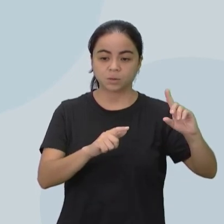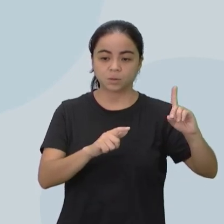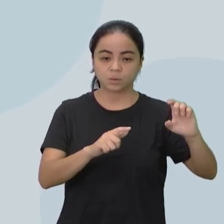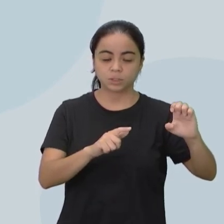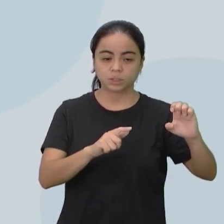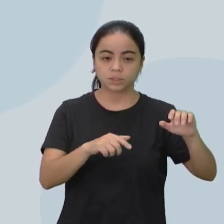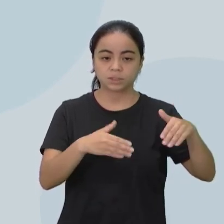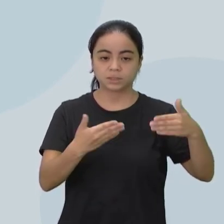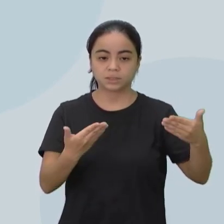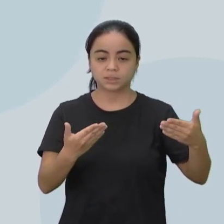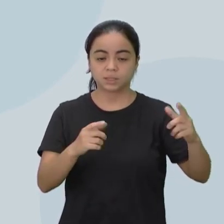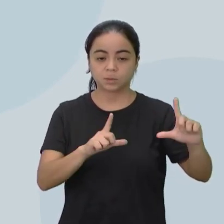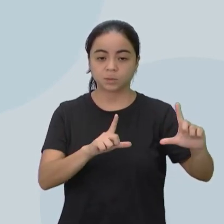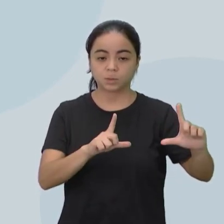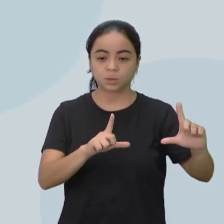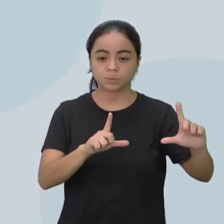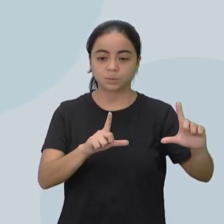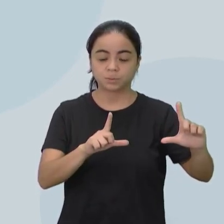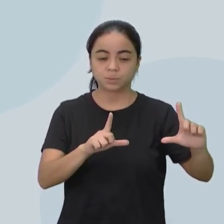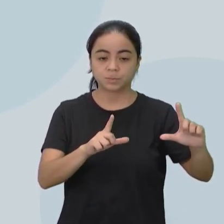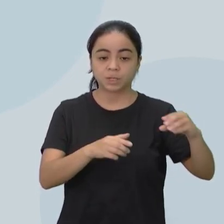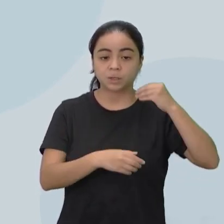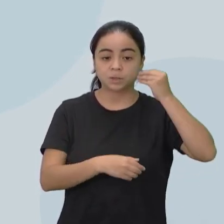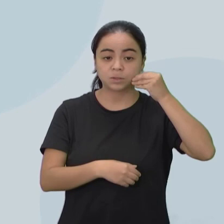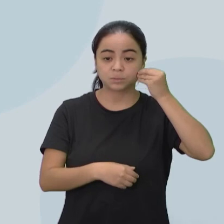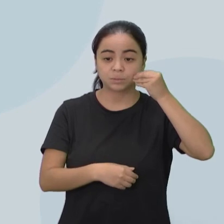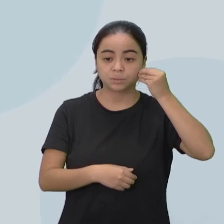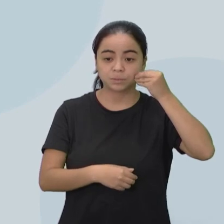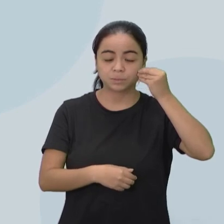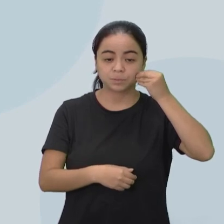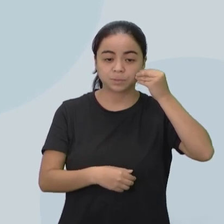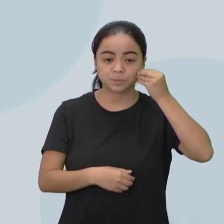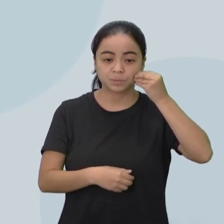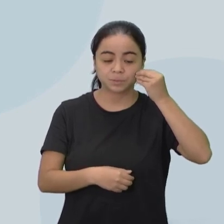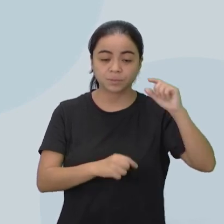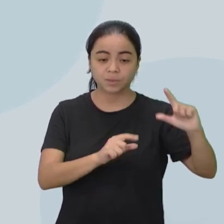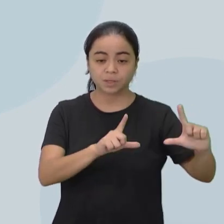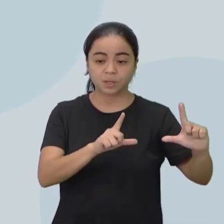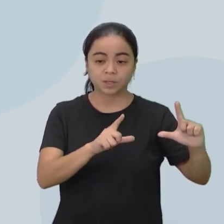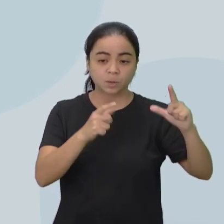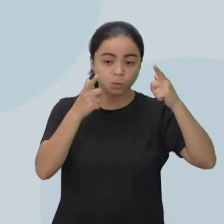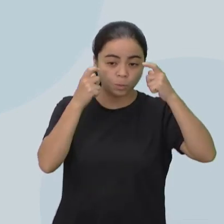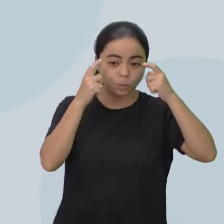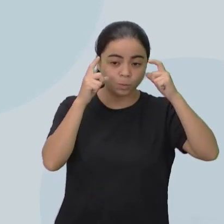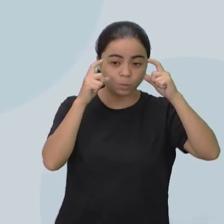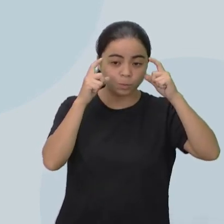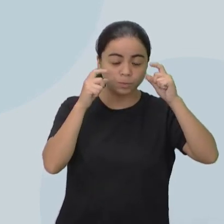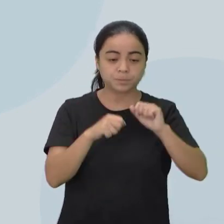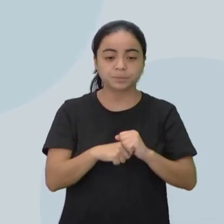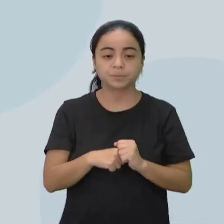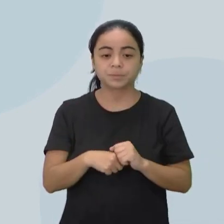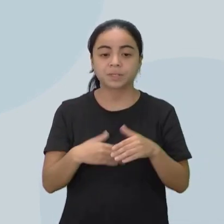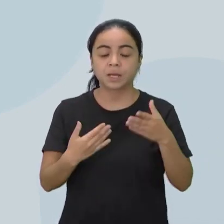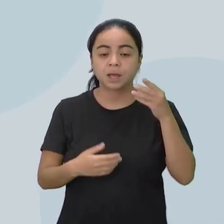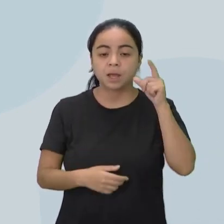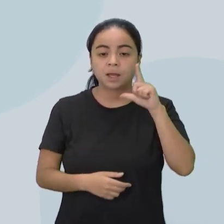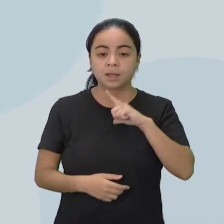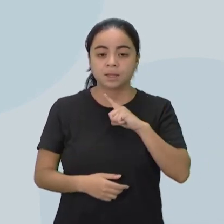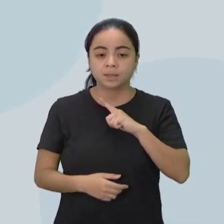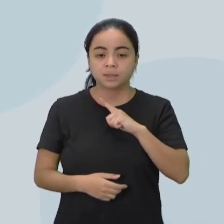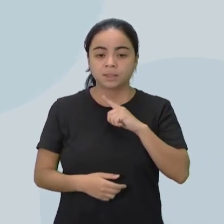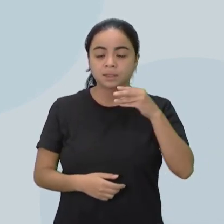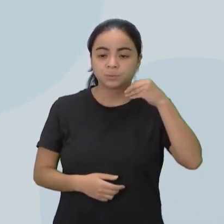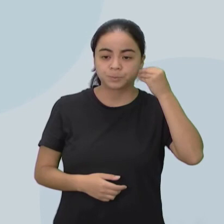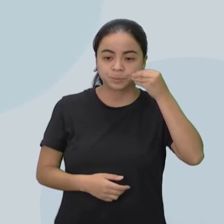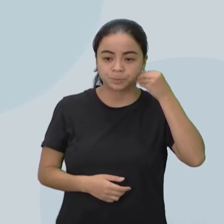vamos fazer este experimento, tem um QR Code aí para você apontar seu celular e nós vamos tem uma série de